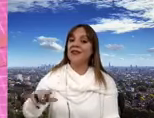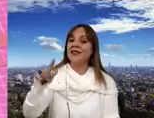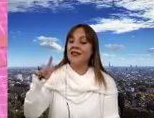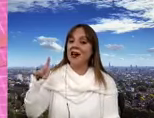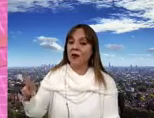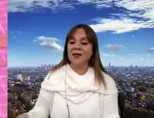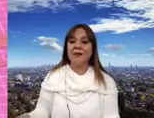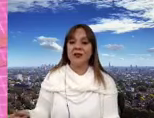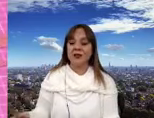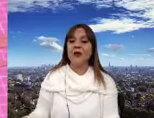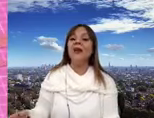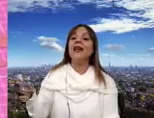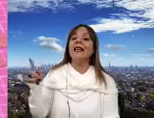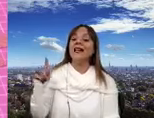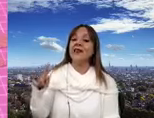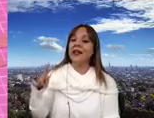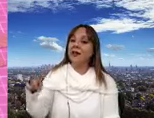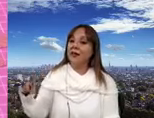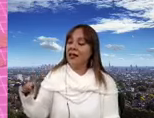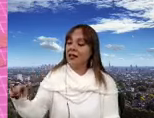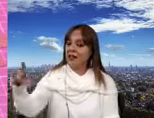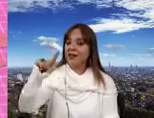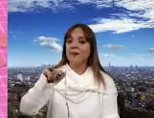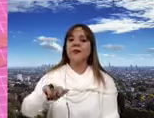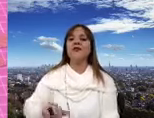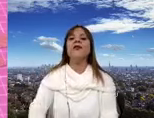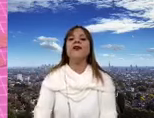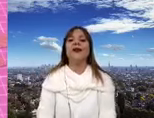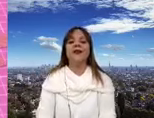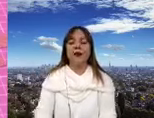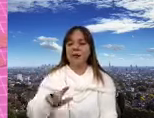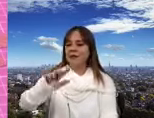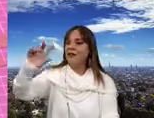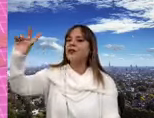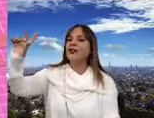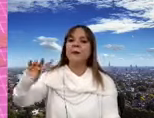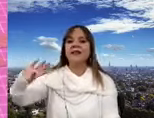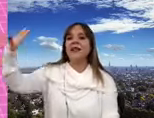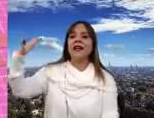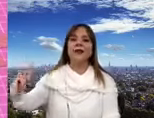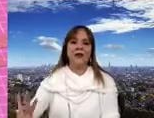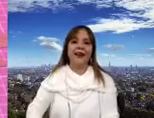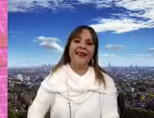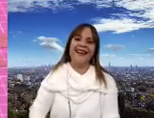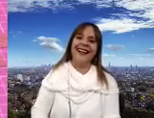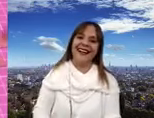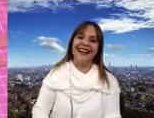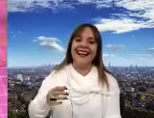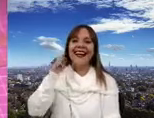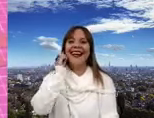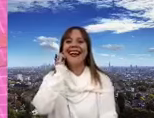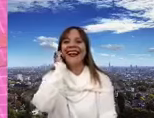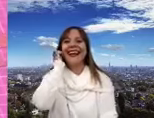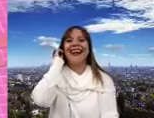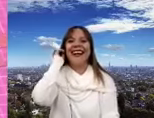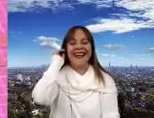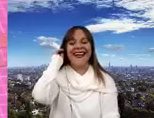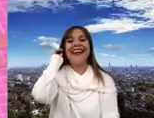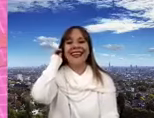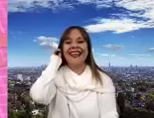essa pessoa, ainda vai ganhar uma declaração dessa pessoa, hein? Já vai pensando em tudo, já tem que pensar que ganhou, né? sim, muito